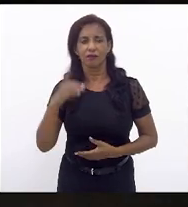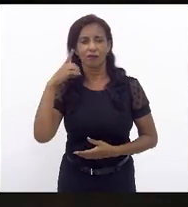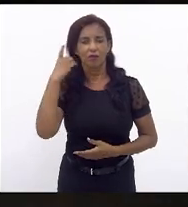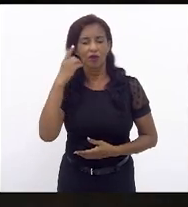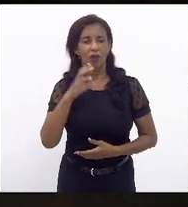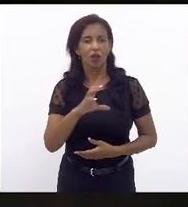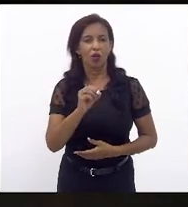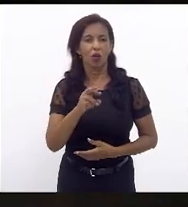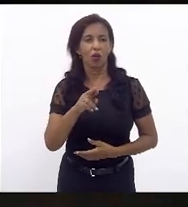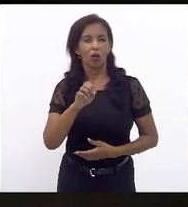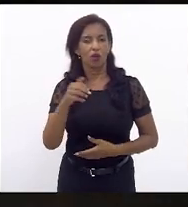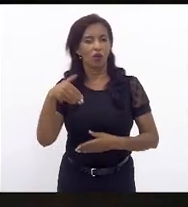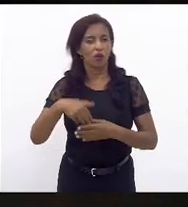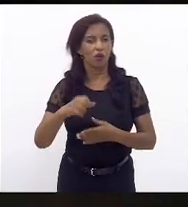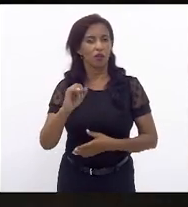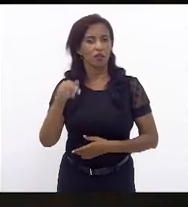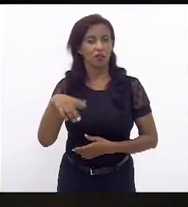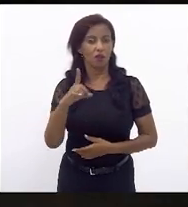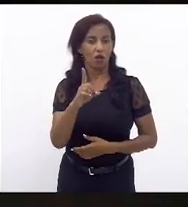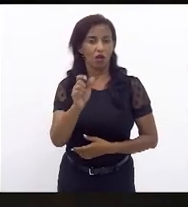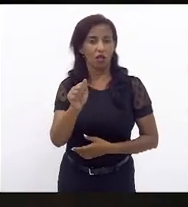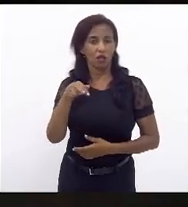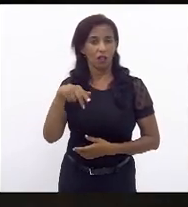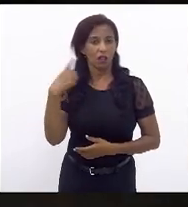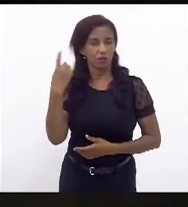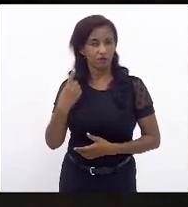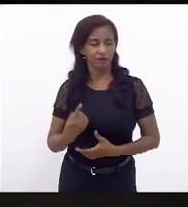Coronel Salema vota sim. Deputada Dani Monteiro.